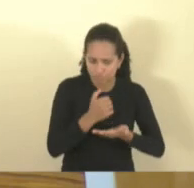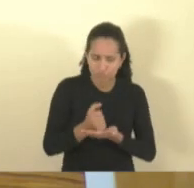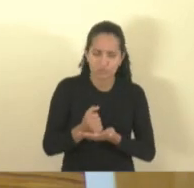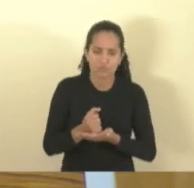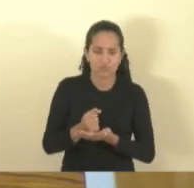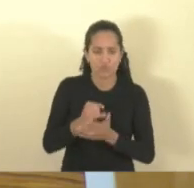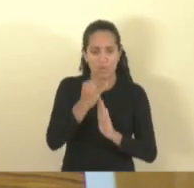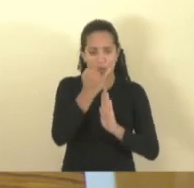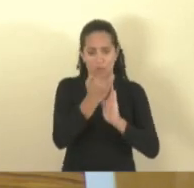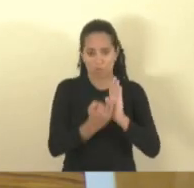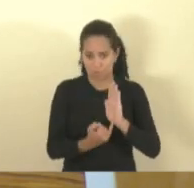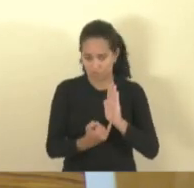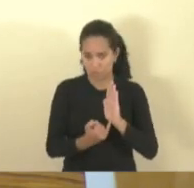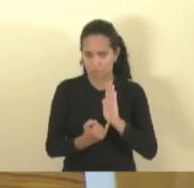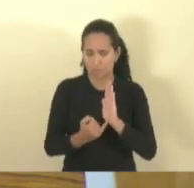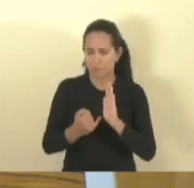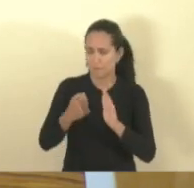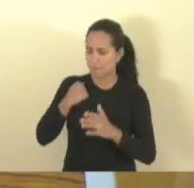cá.